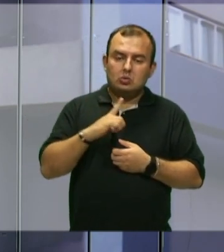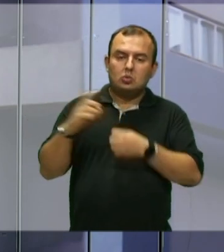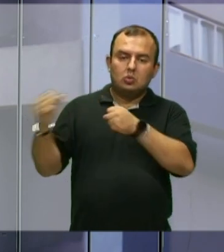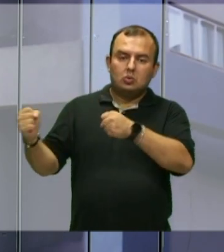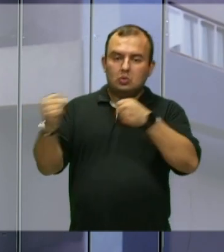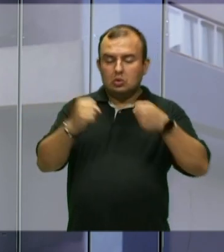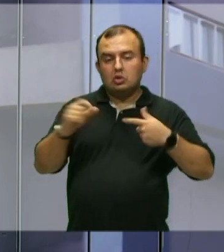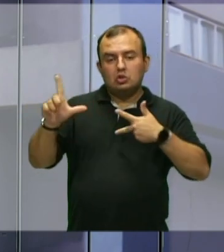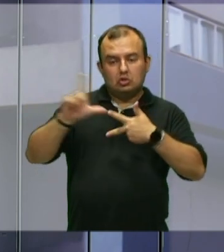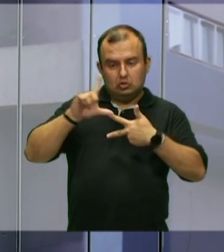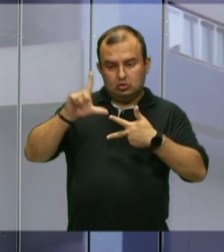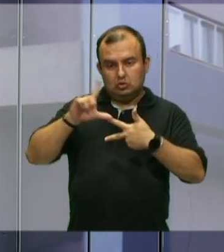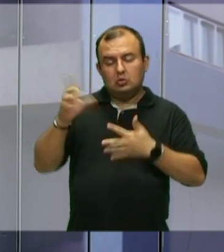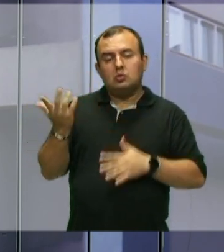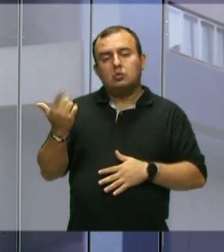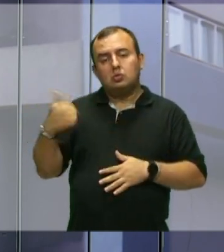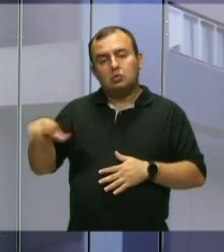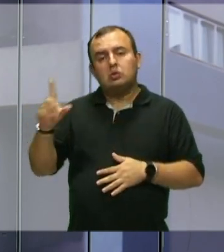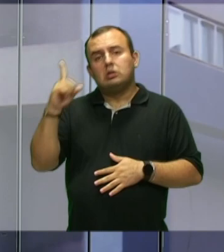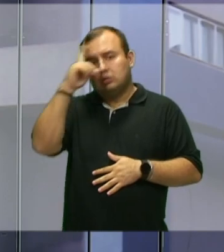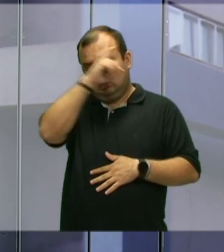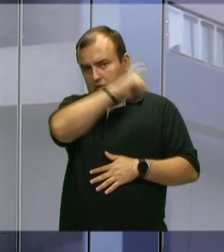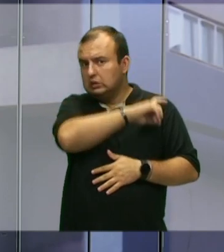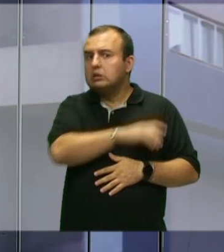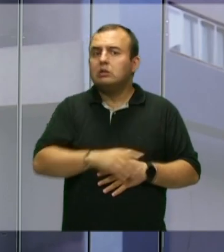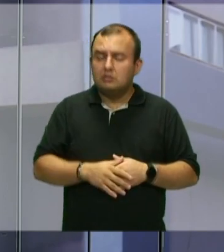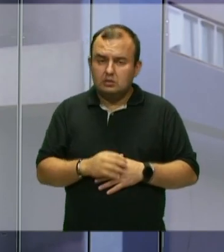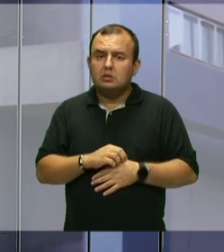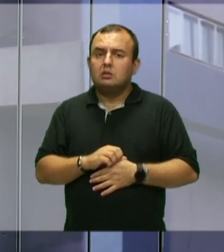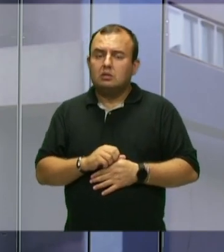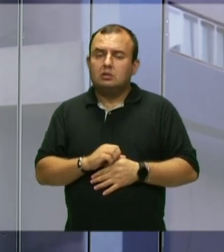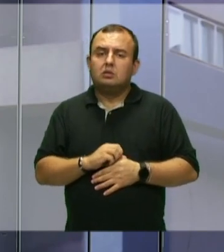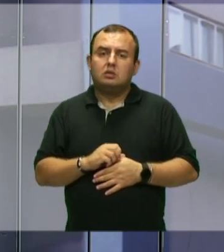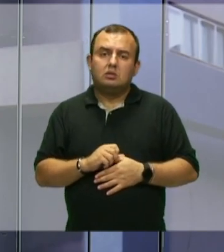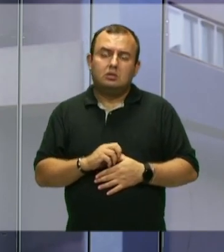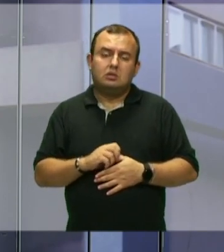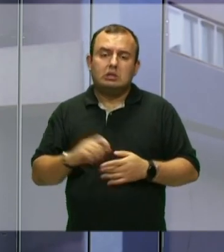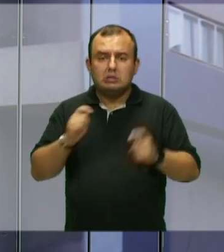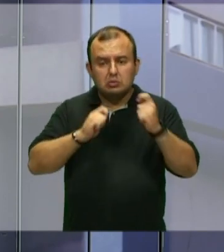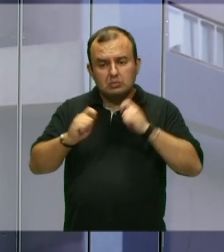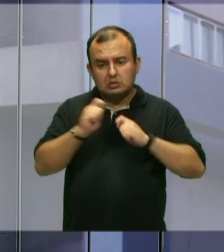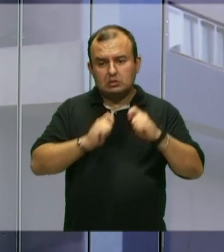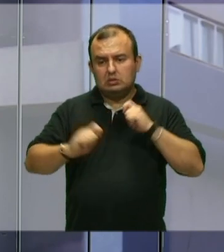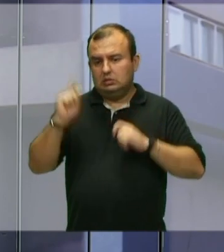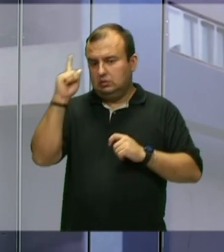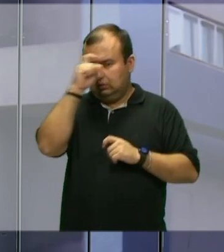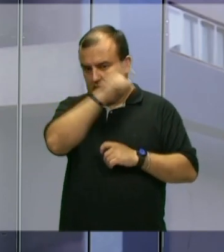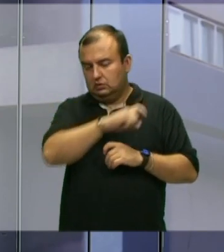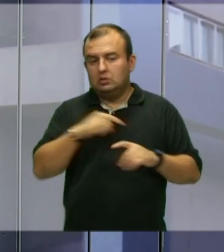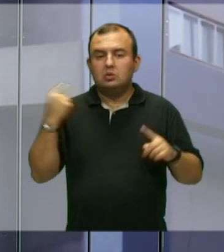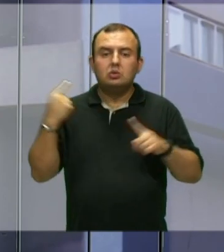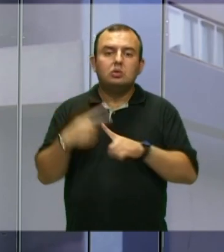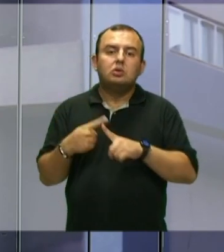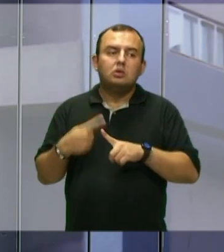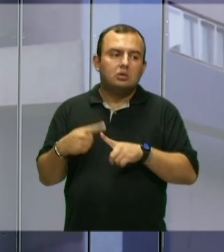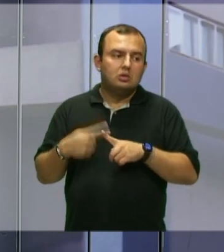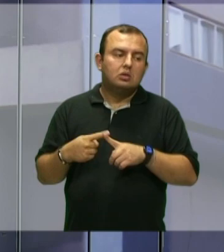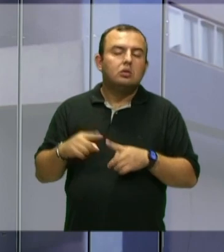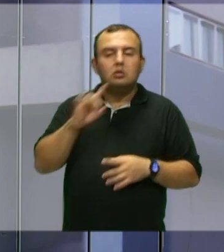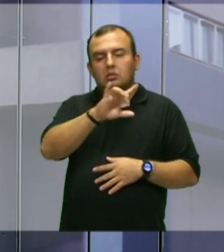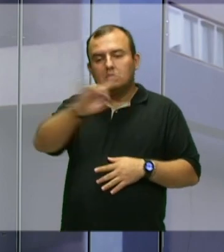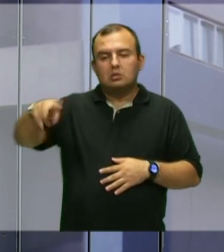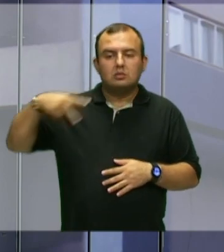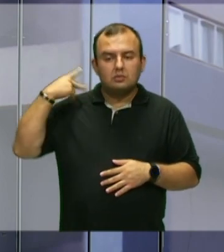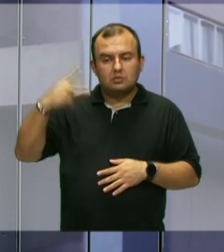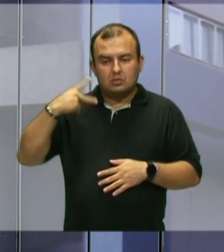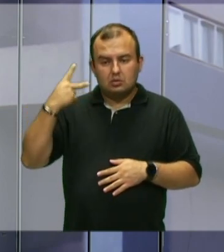legislativo, um pedido de impeachment, ele é difícil de você poder administrar. Até por conta que daí cada vereador que aqui